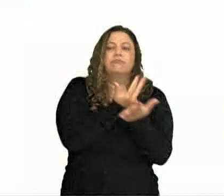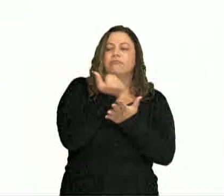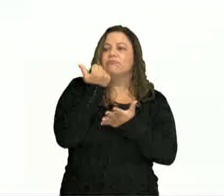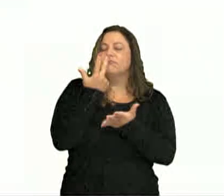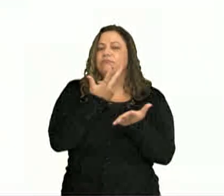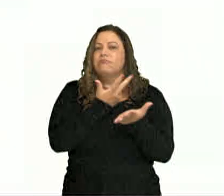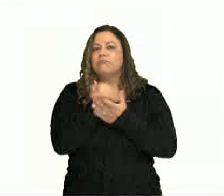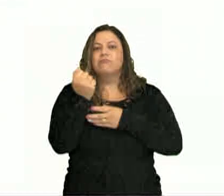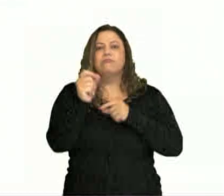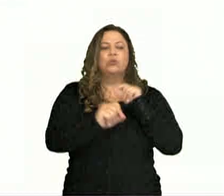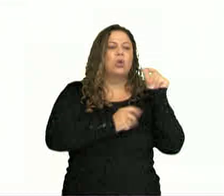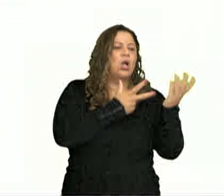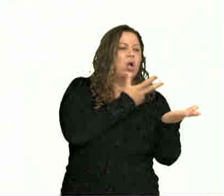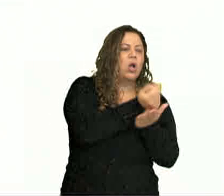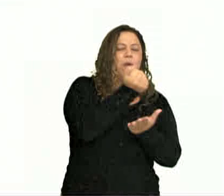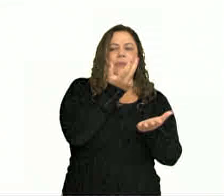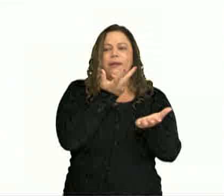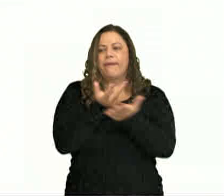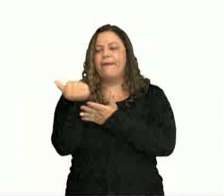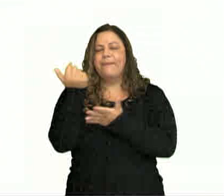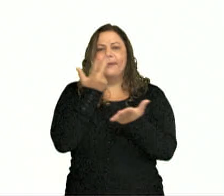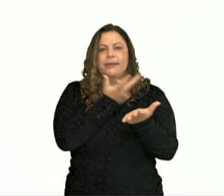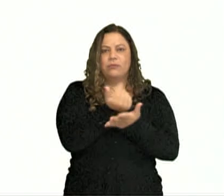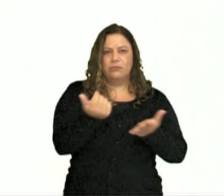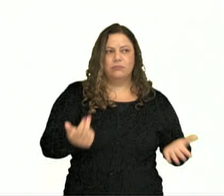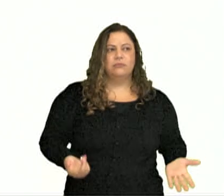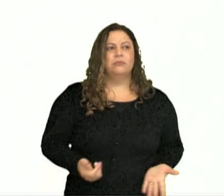sempre, compre isso, faça isso.